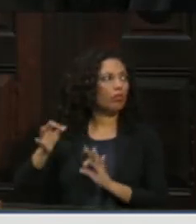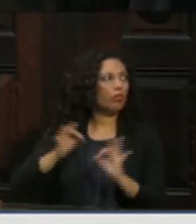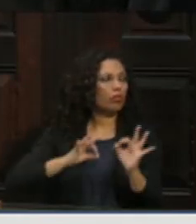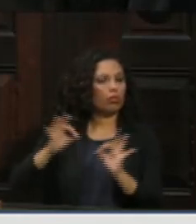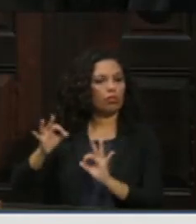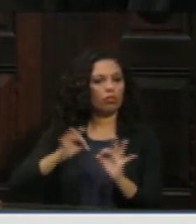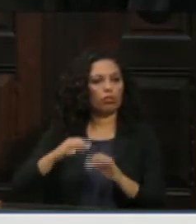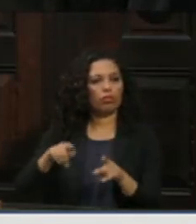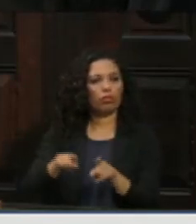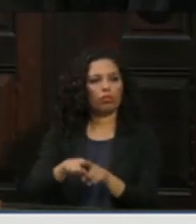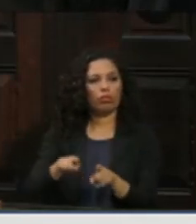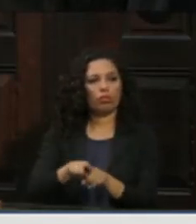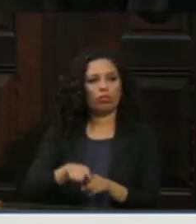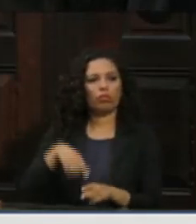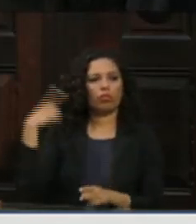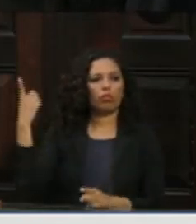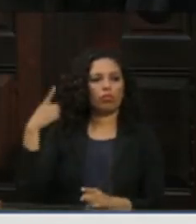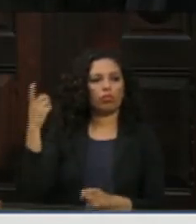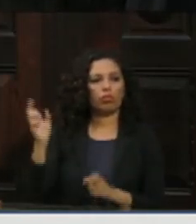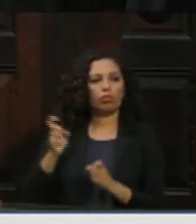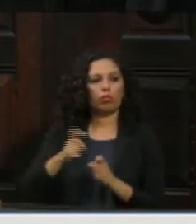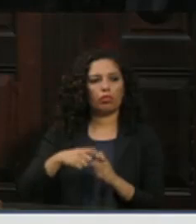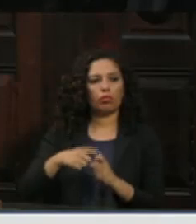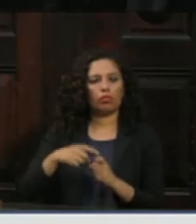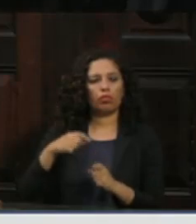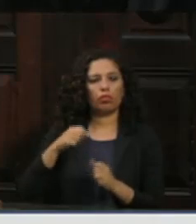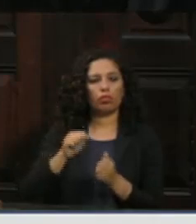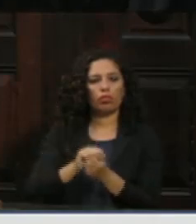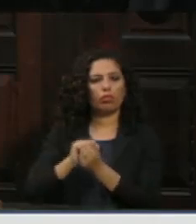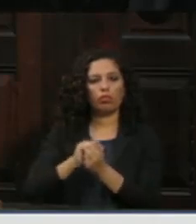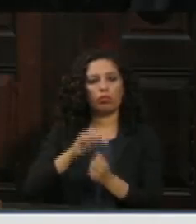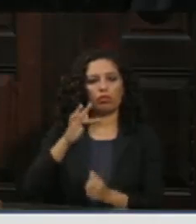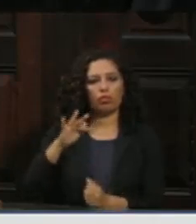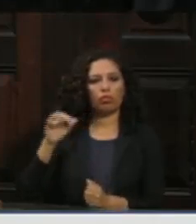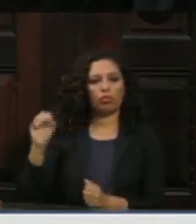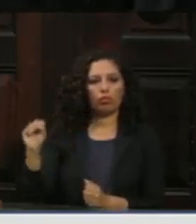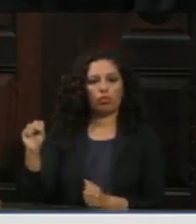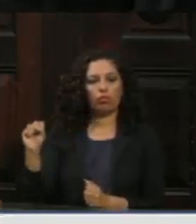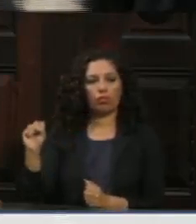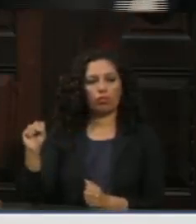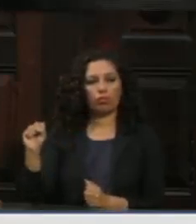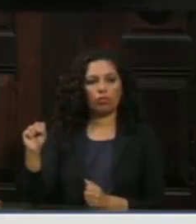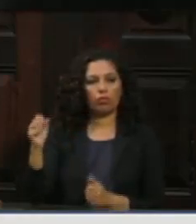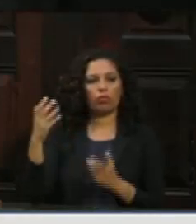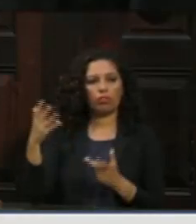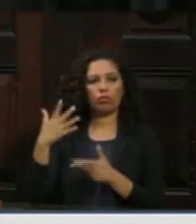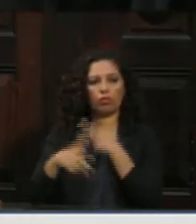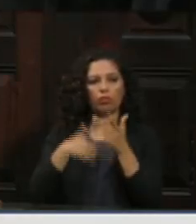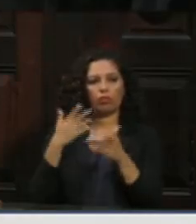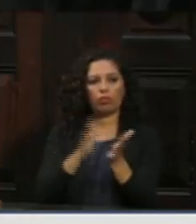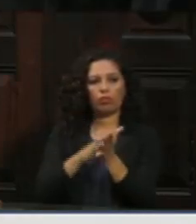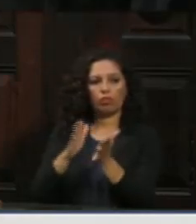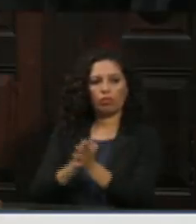retorna em segunda. Pela ordem, presidente. Peraí, presidente. Chama os trabalhos à ordem. Há 3